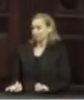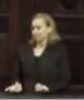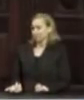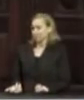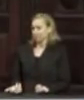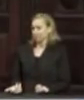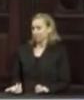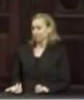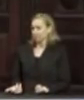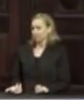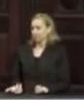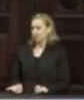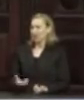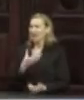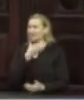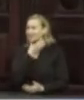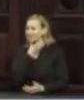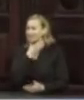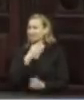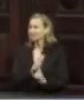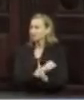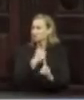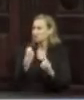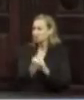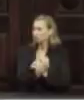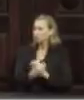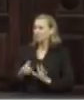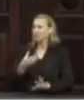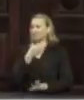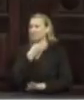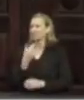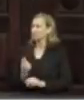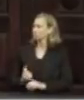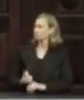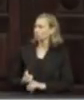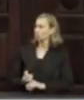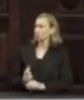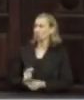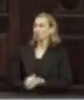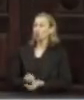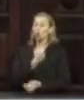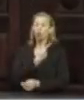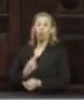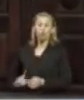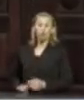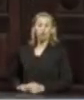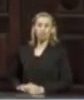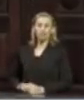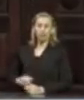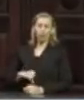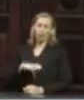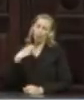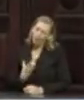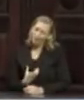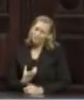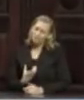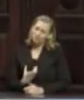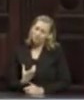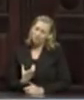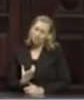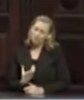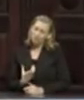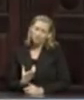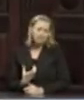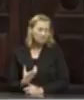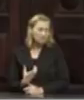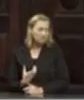não bastasse a crise social, não bastasse a crise econômica, o governo tem a coragem de mandar